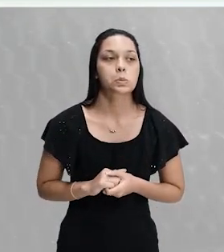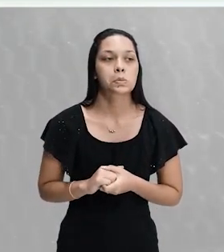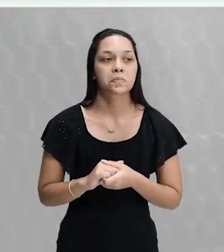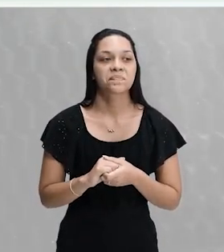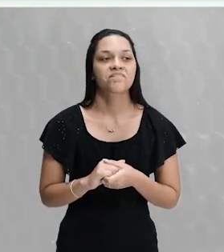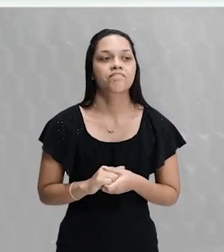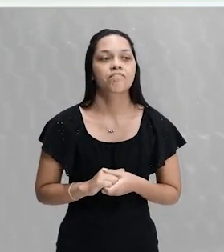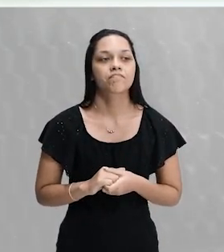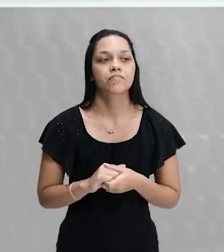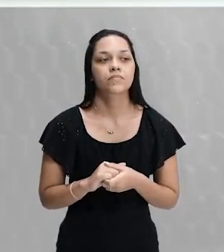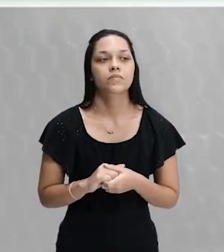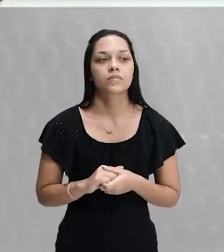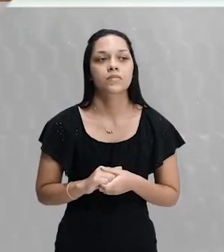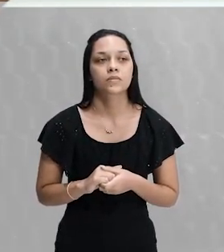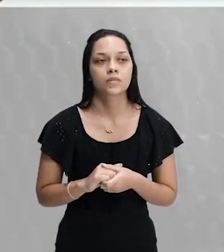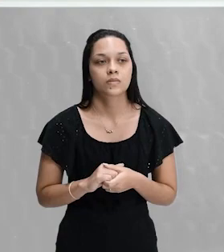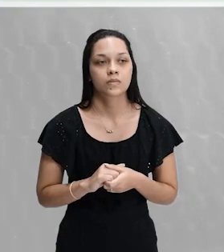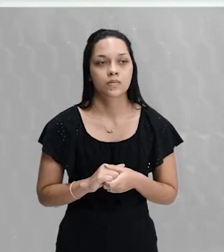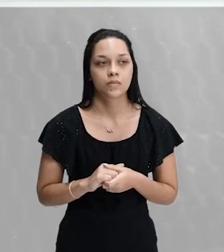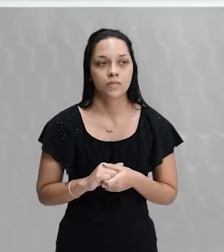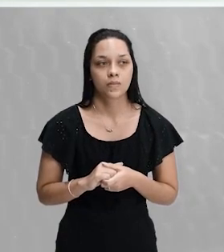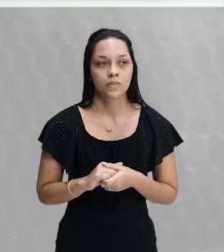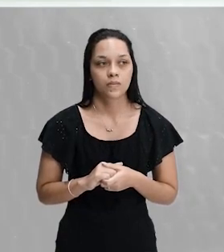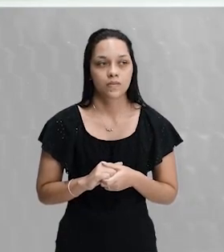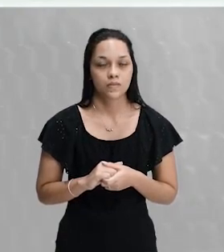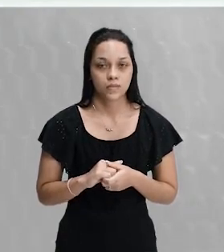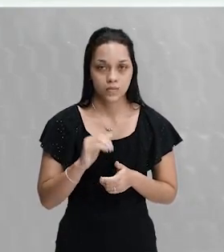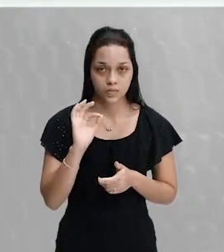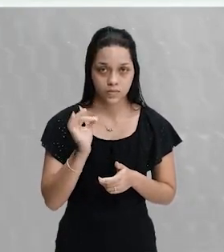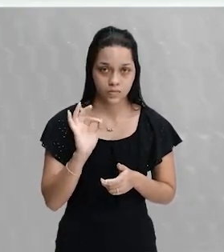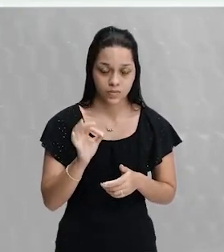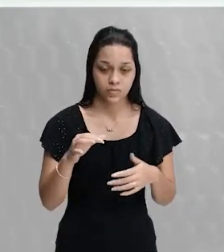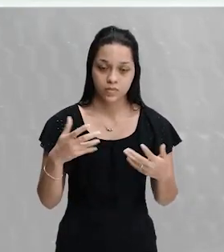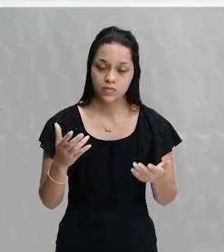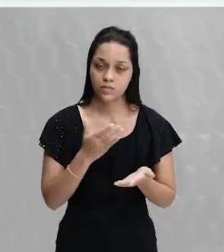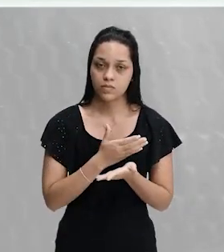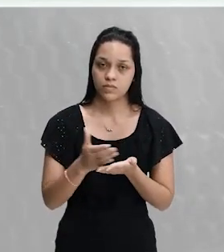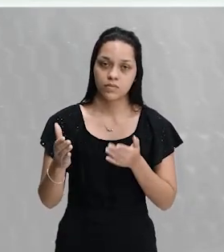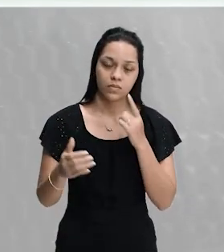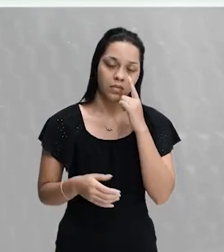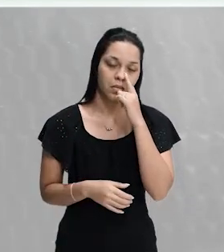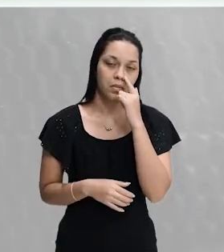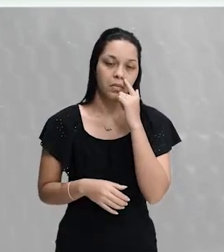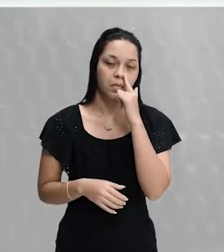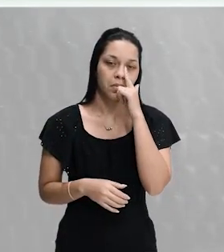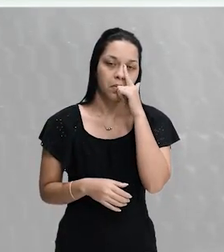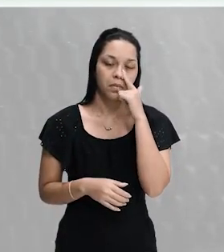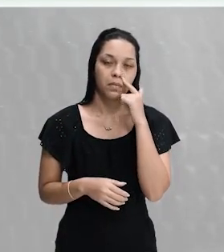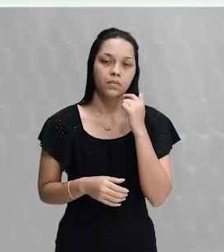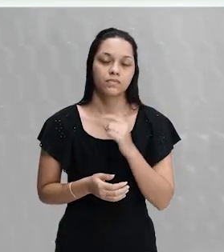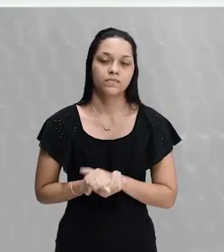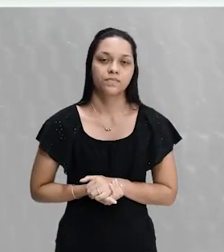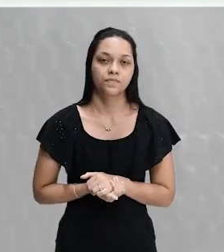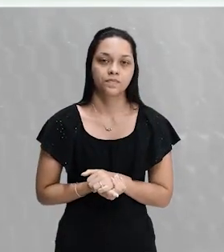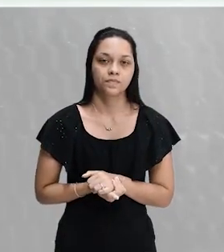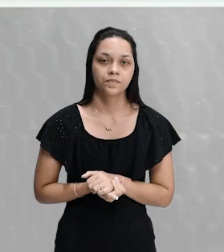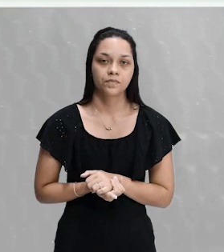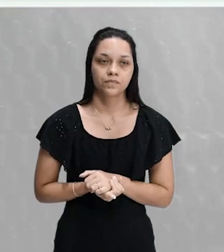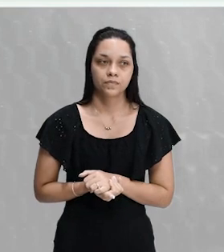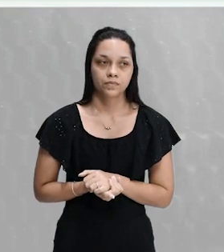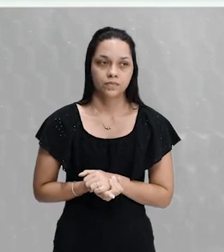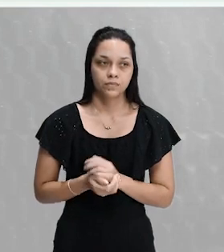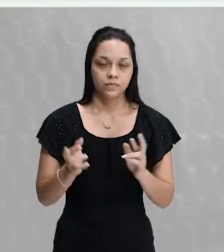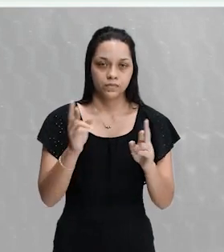menos 4. Beleza? Certinho? Então vamos lá. Agora o ponto 1 e menos 3.